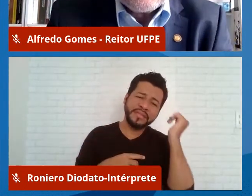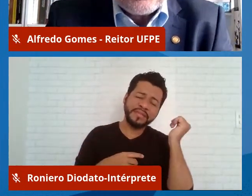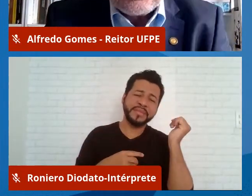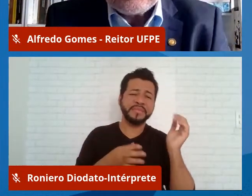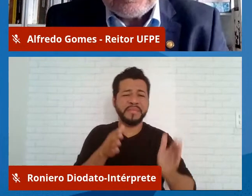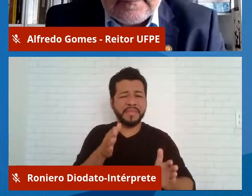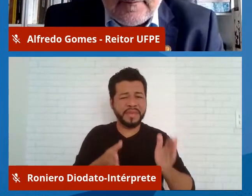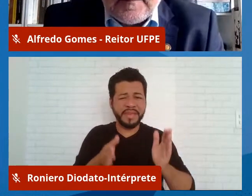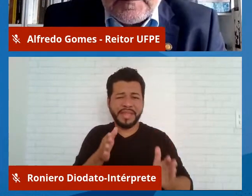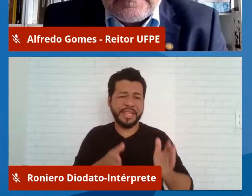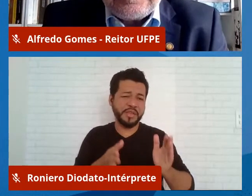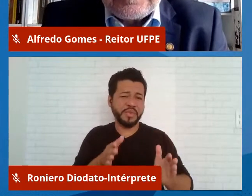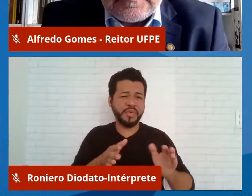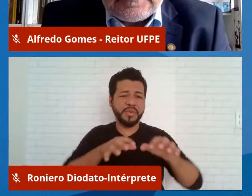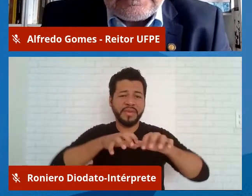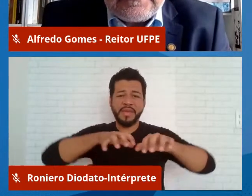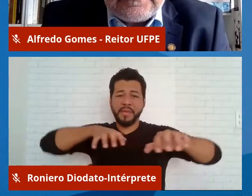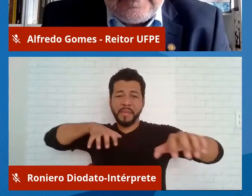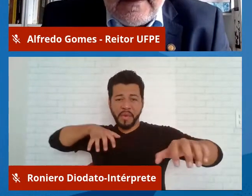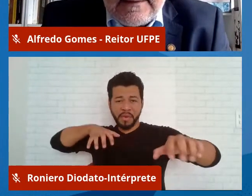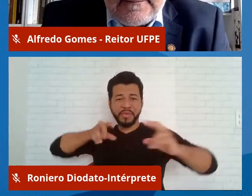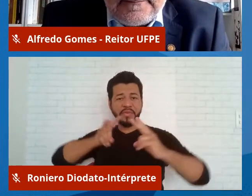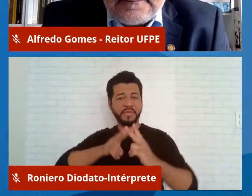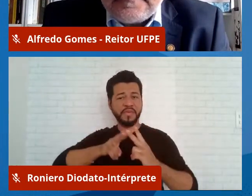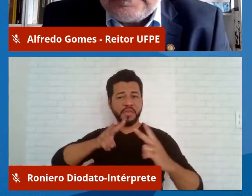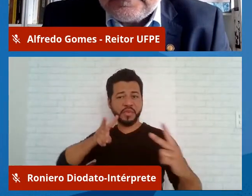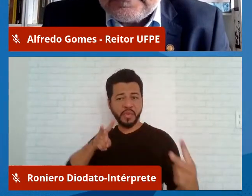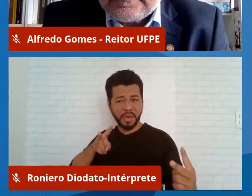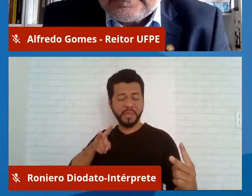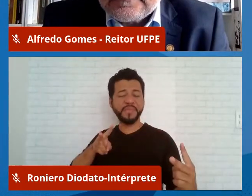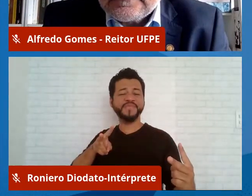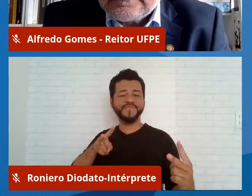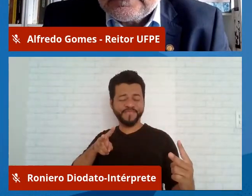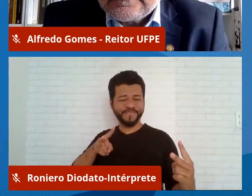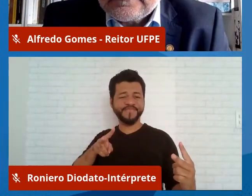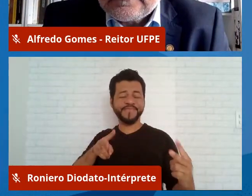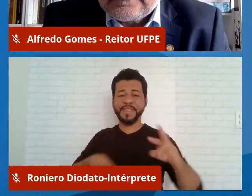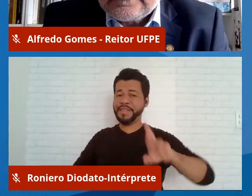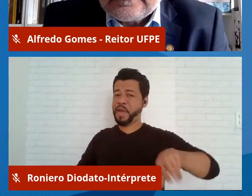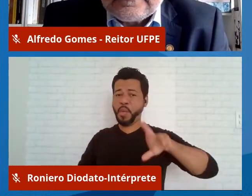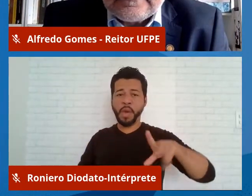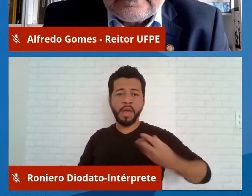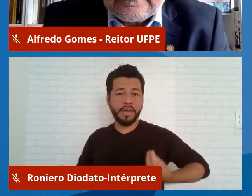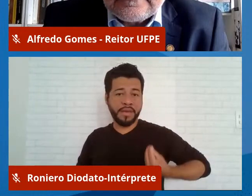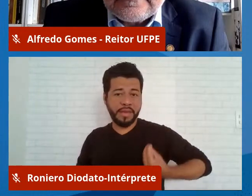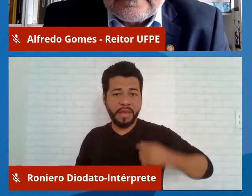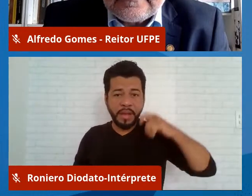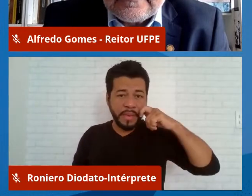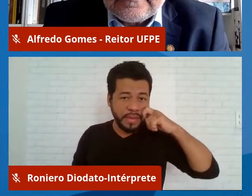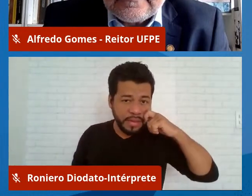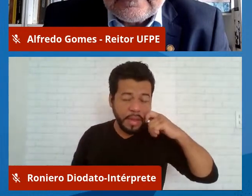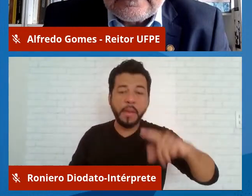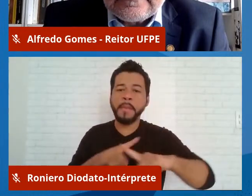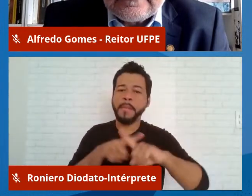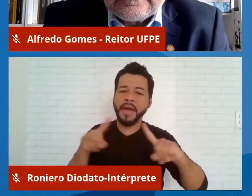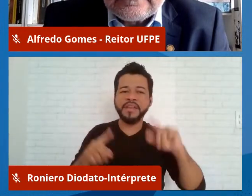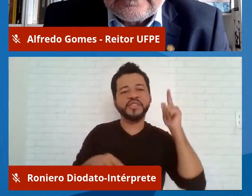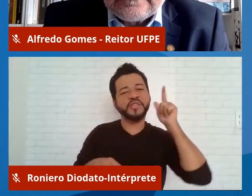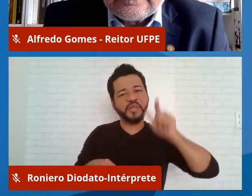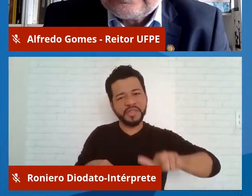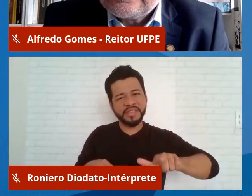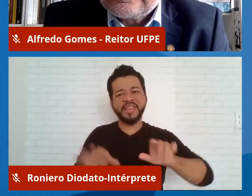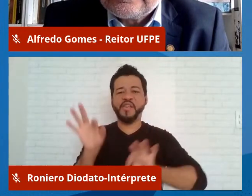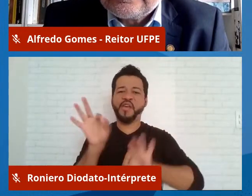gente consegue, apesar de não estar nesse momento presencial, a gente consegue uma programação que a gente